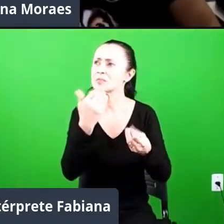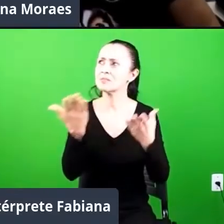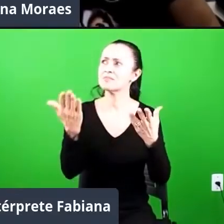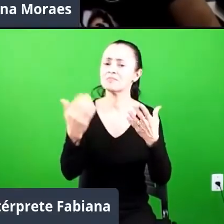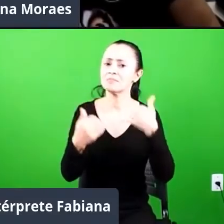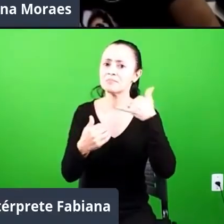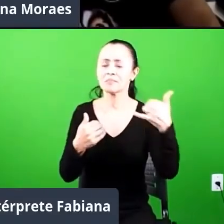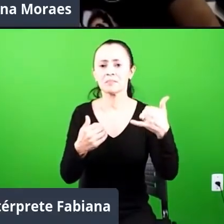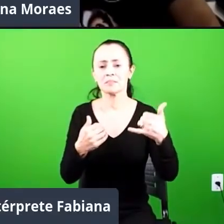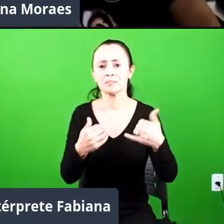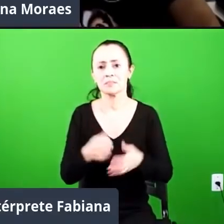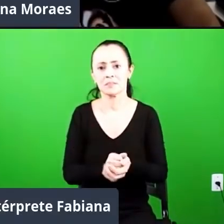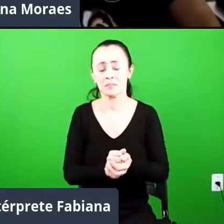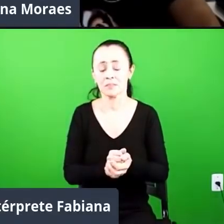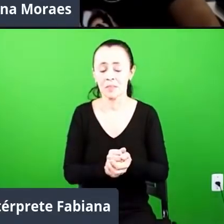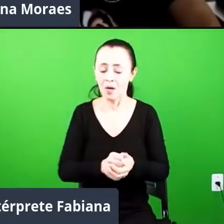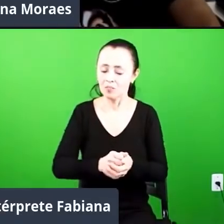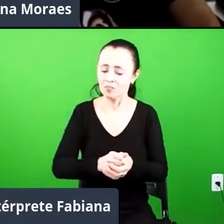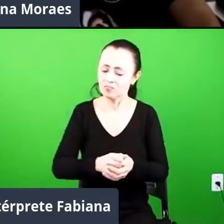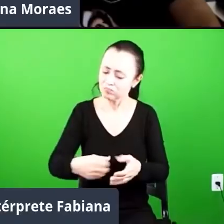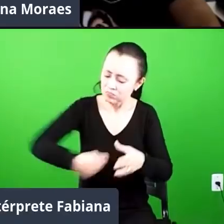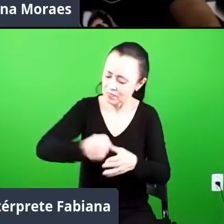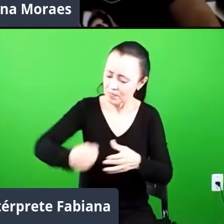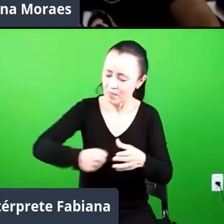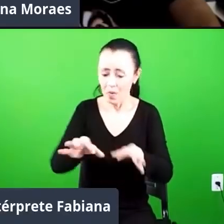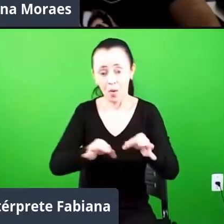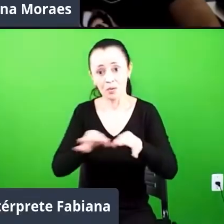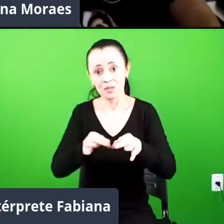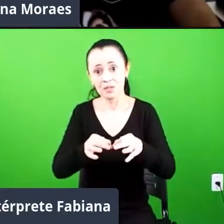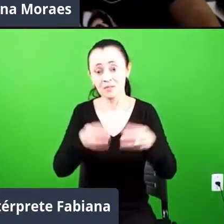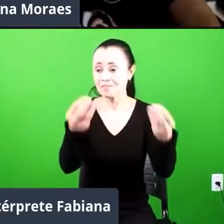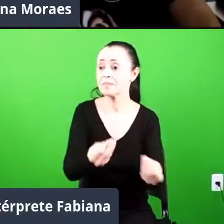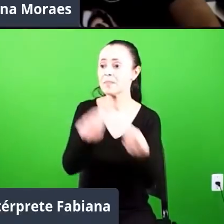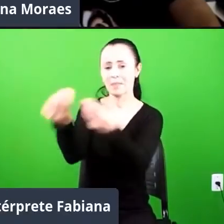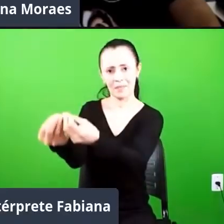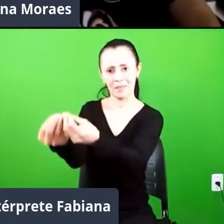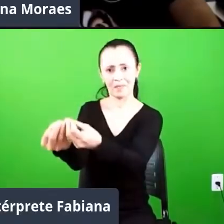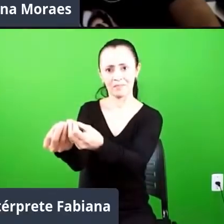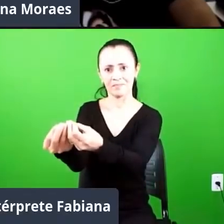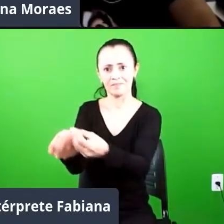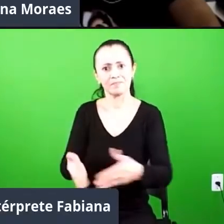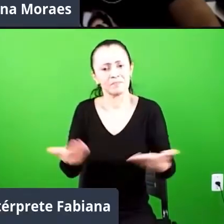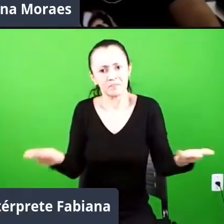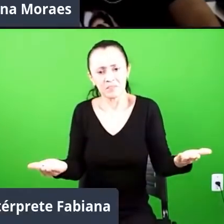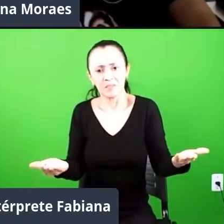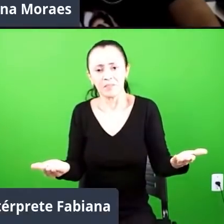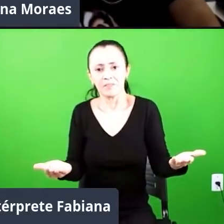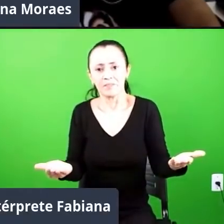prepara e entrega, né? A grande relação, além disso, né, além de preparar e entregar,